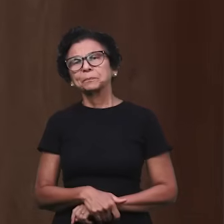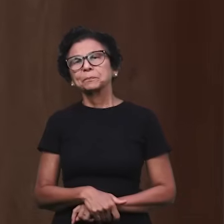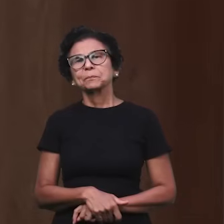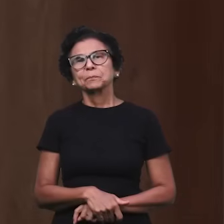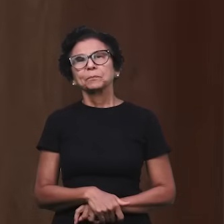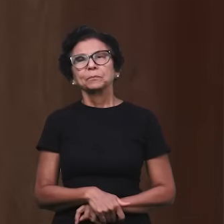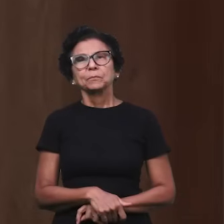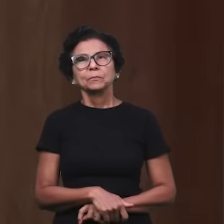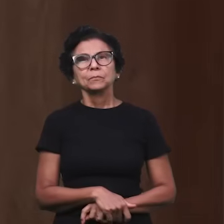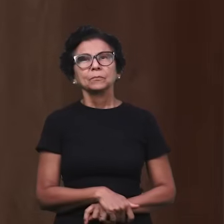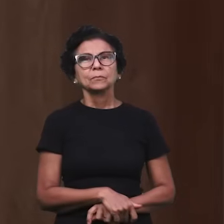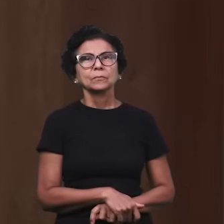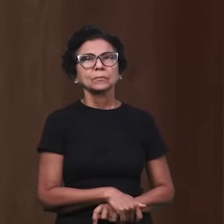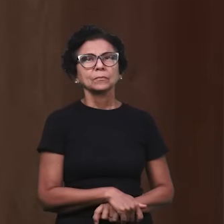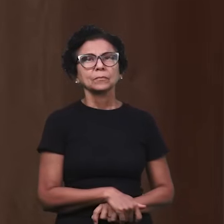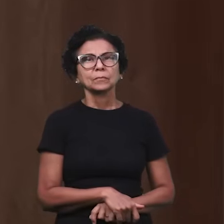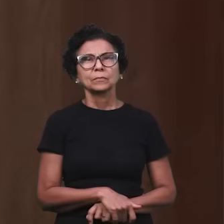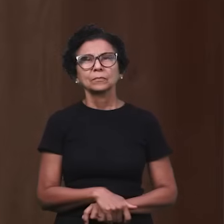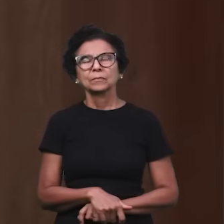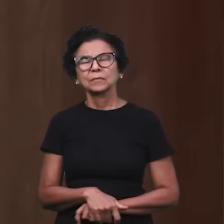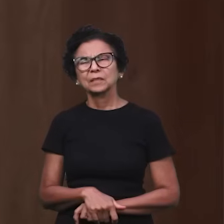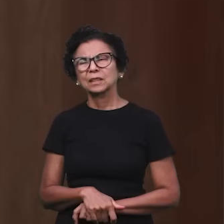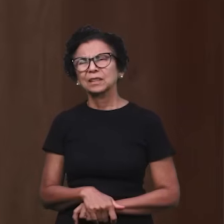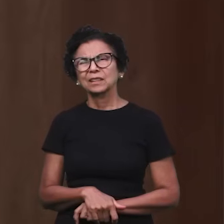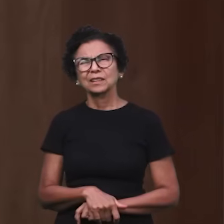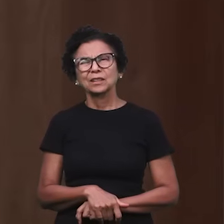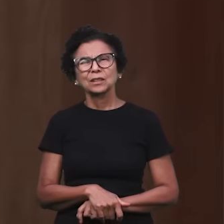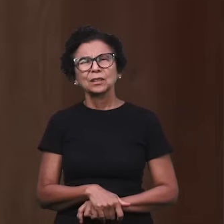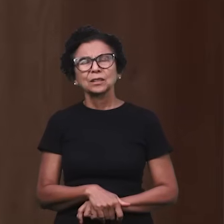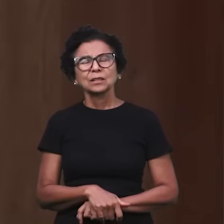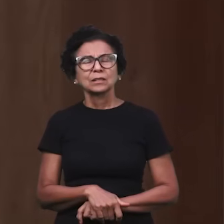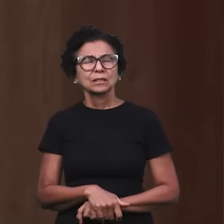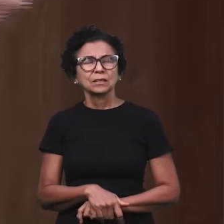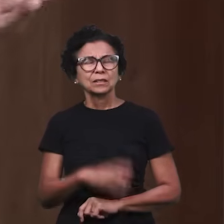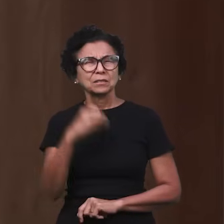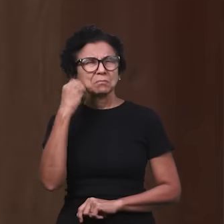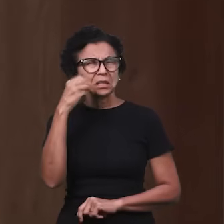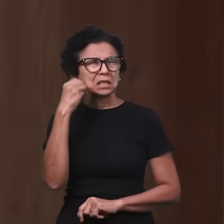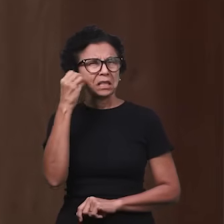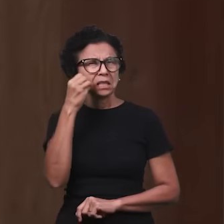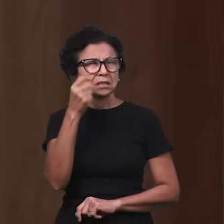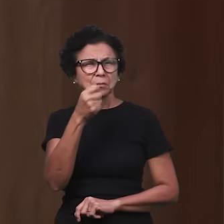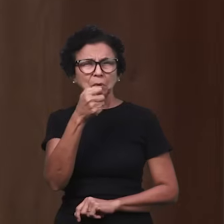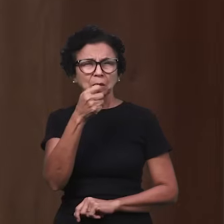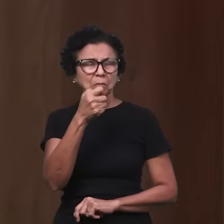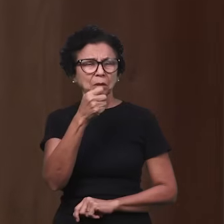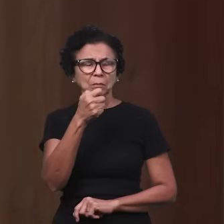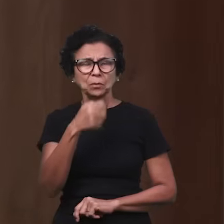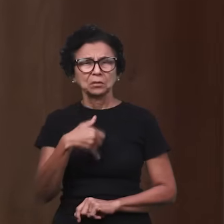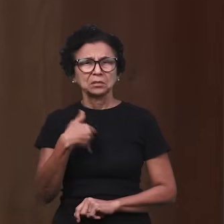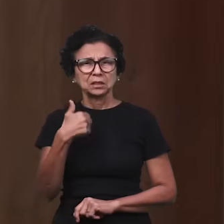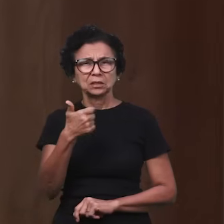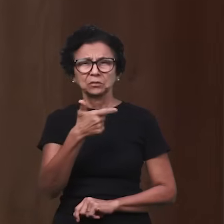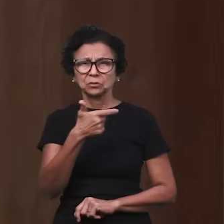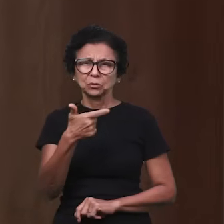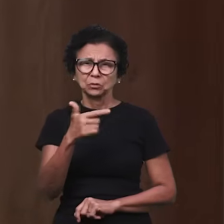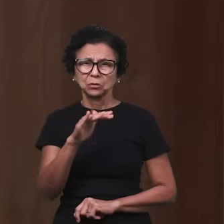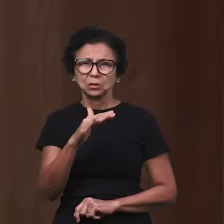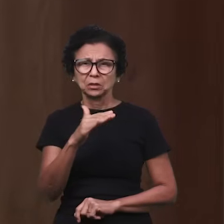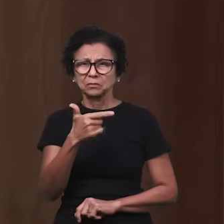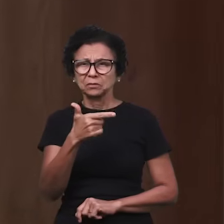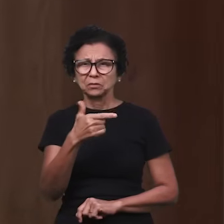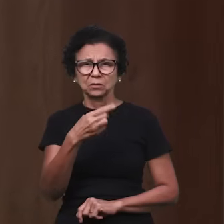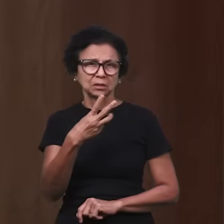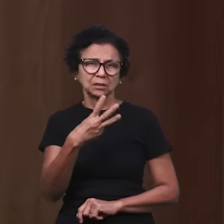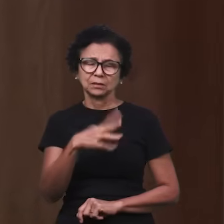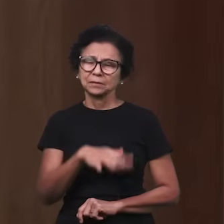pouca experiência, muito novo, já era pastor, eu acho, mas era muito novo, tinha 22 ou 23 anos. E um